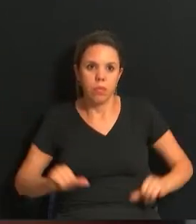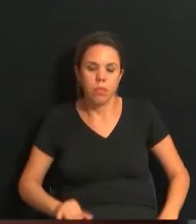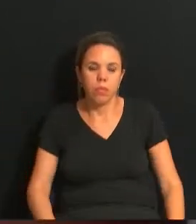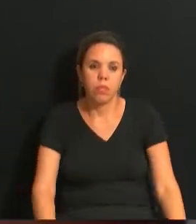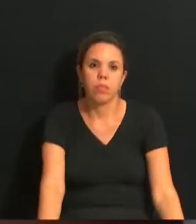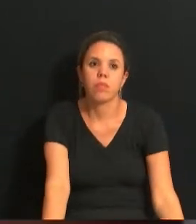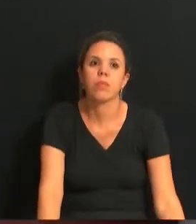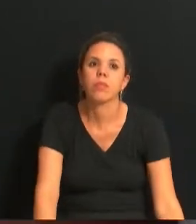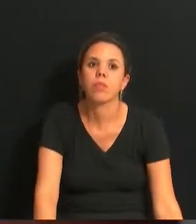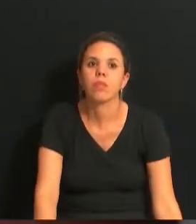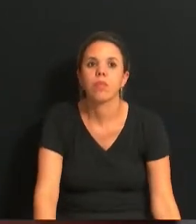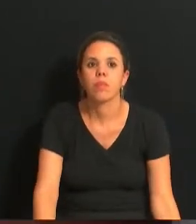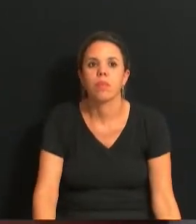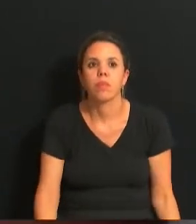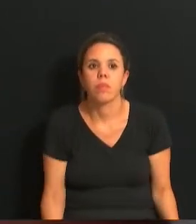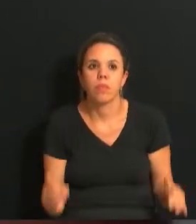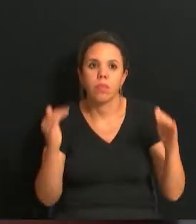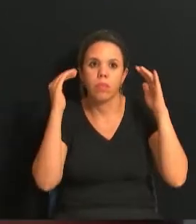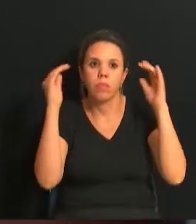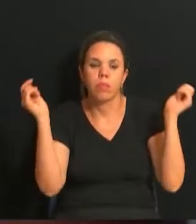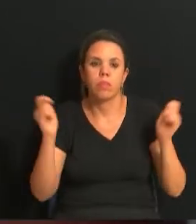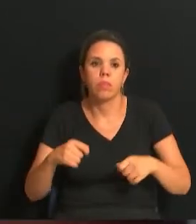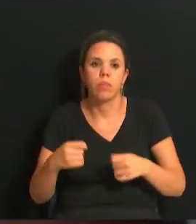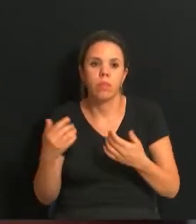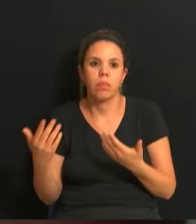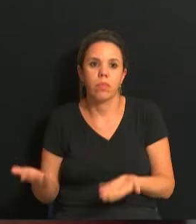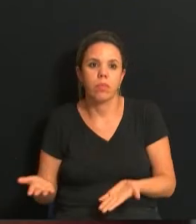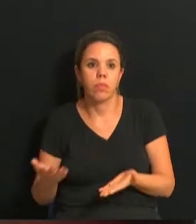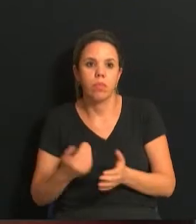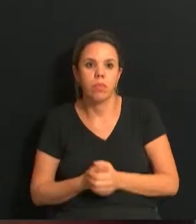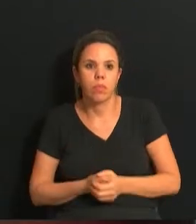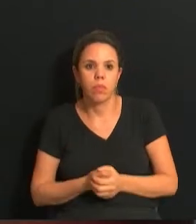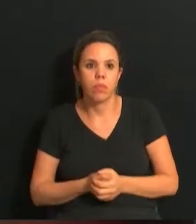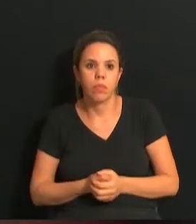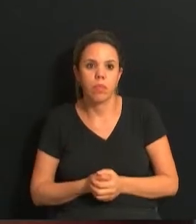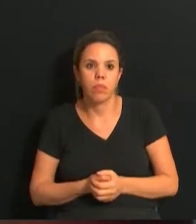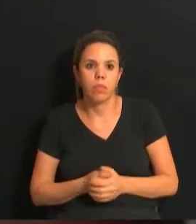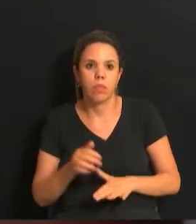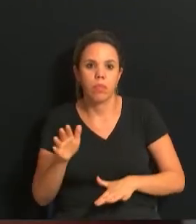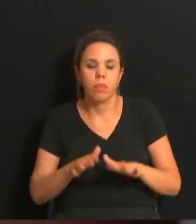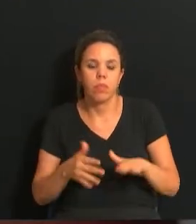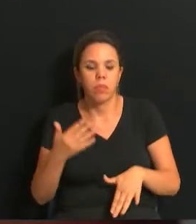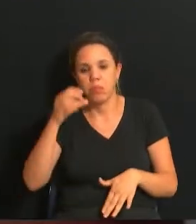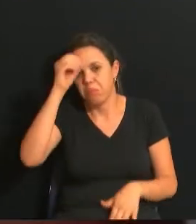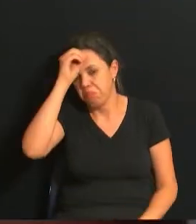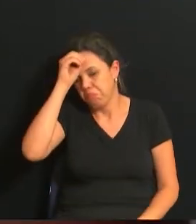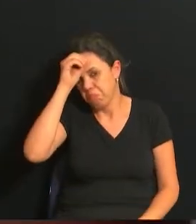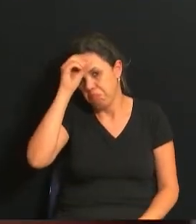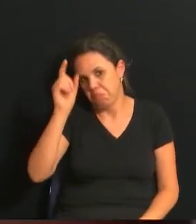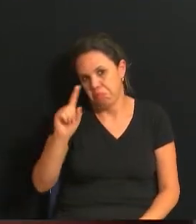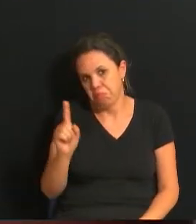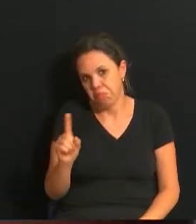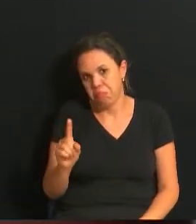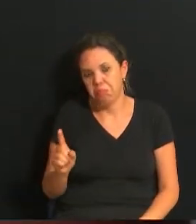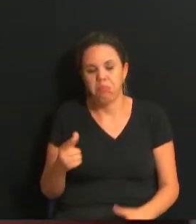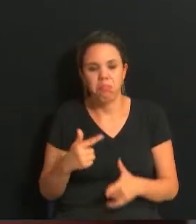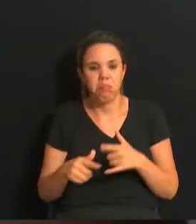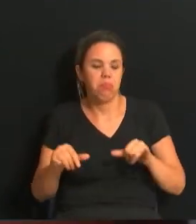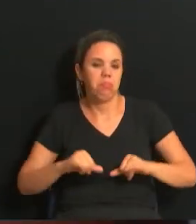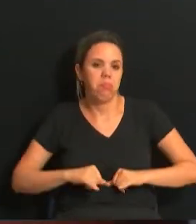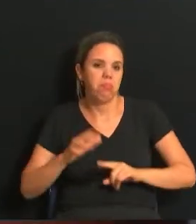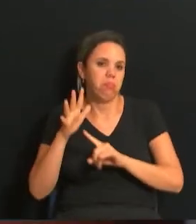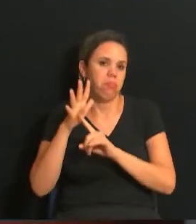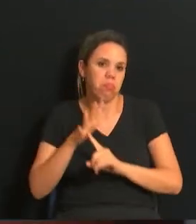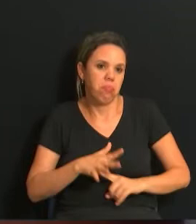estão submetidas a essa condição. E muitas vezes por não saber, né, que aquilo que ela está sofrendo é